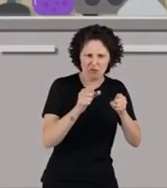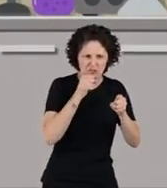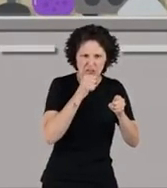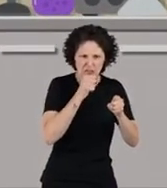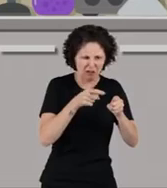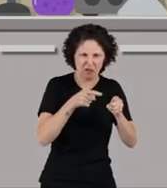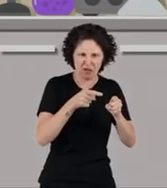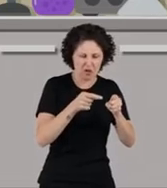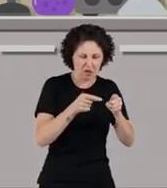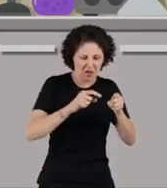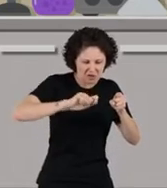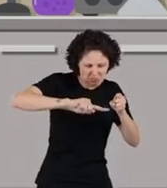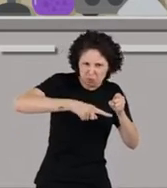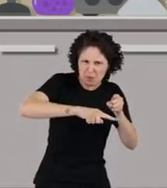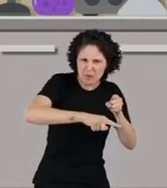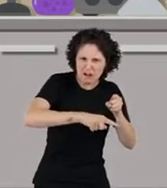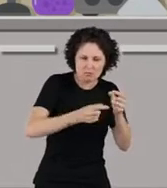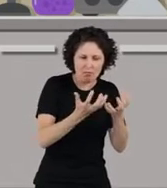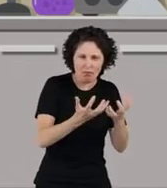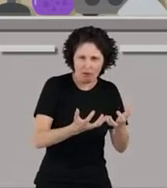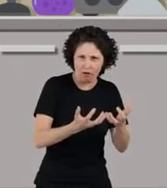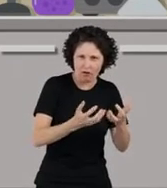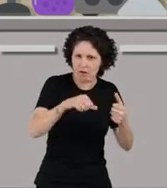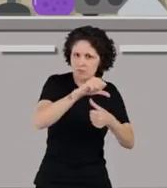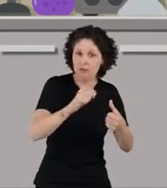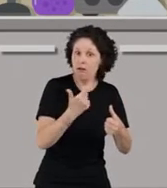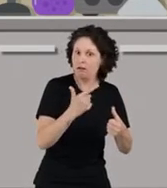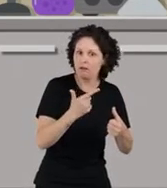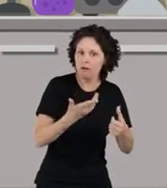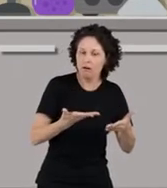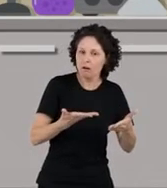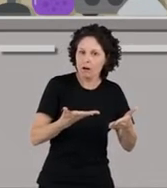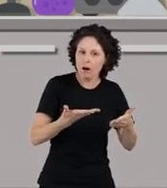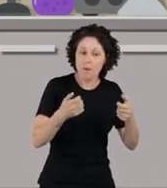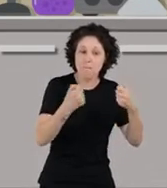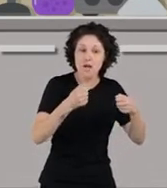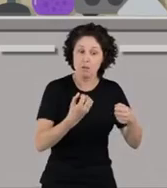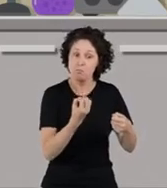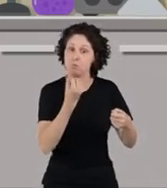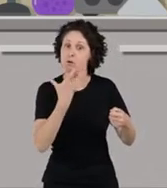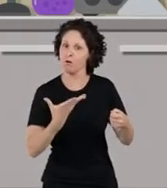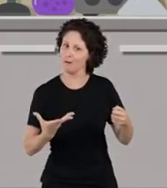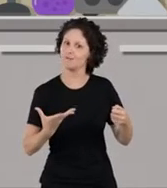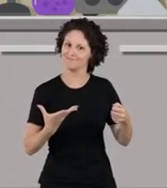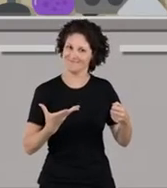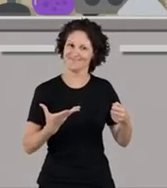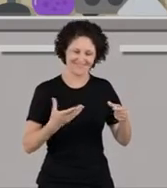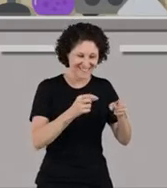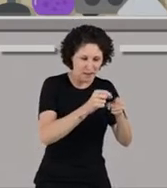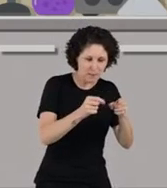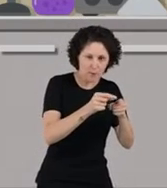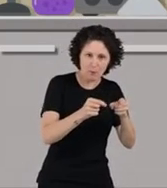com rachaduras e furos em sua casca, ou estiver seco por dentro, ele não vai virar pipoca? Pois é,